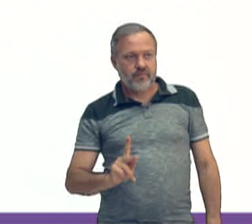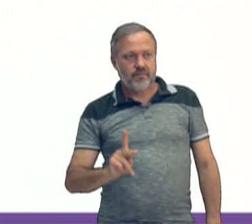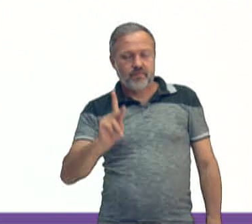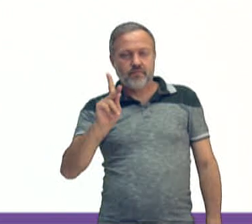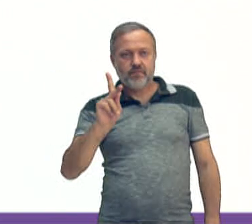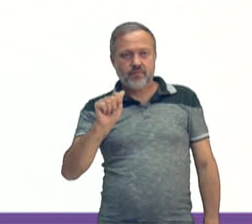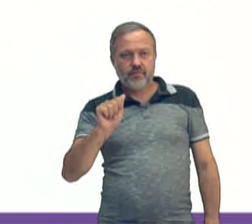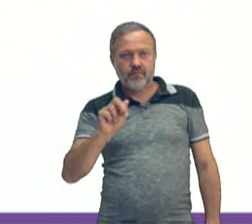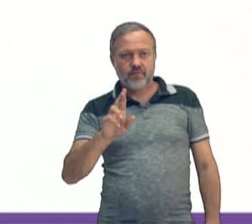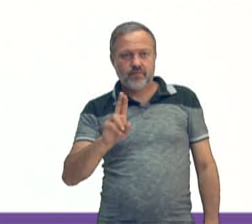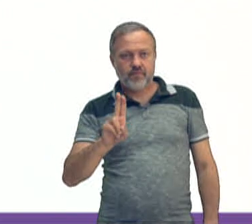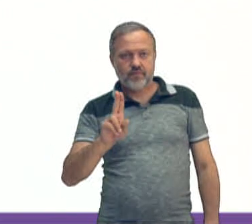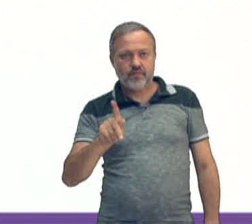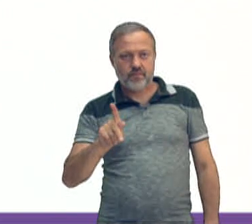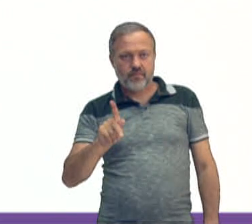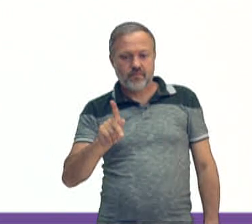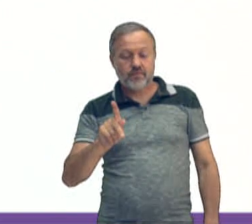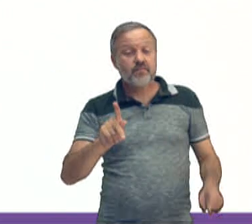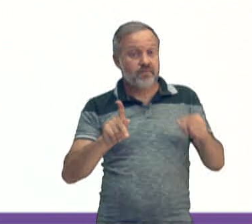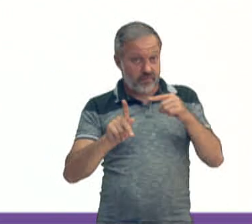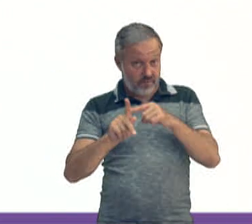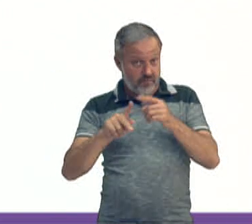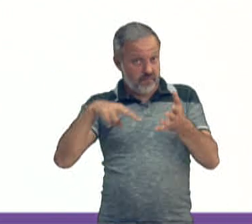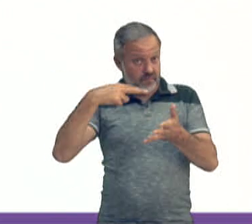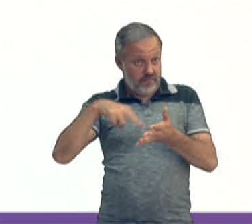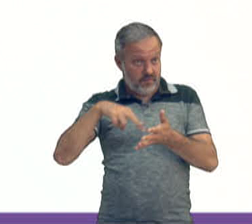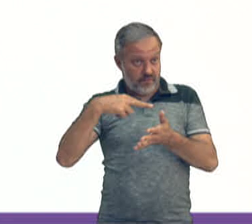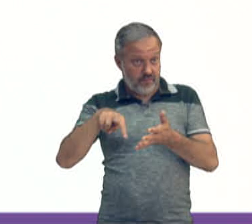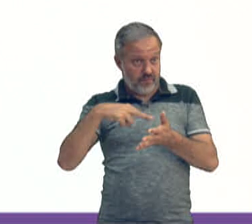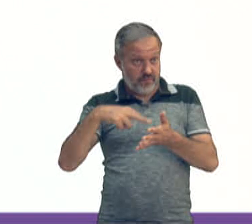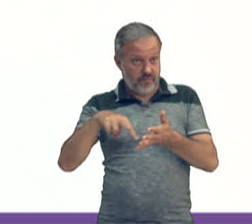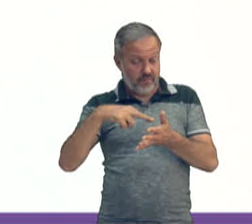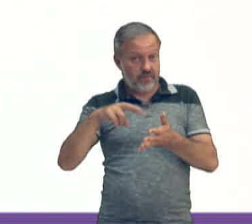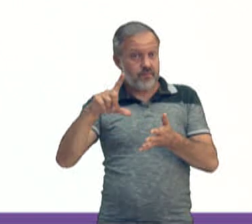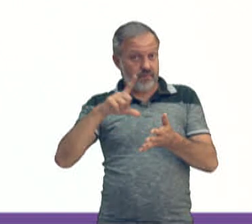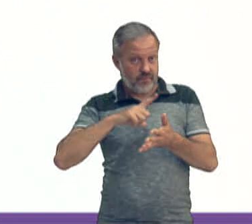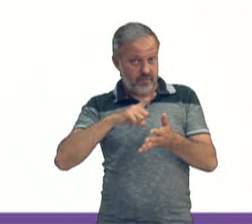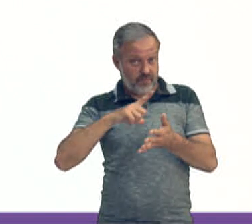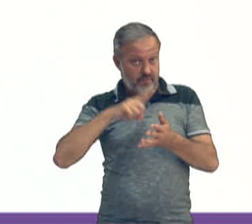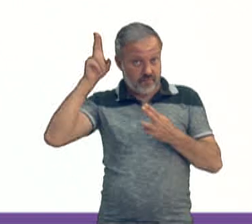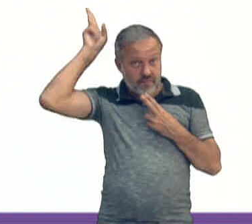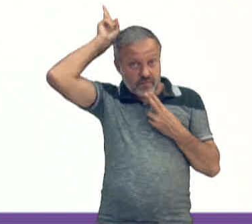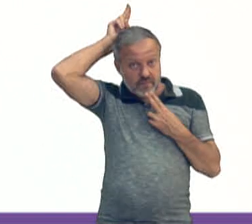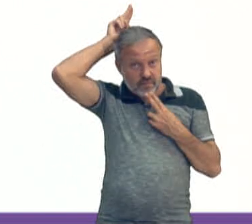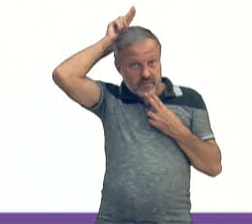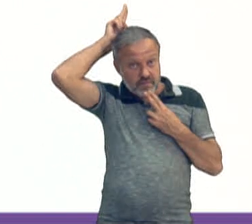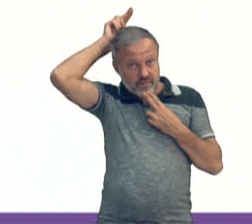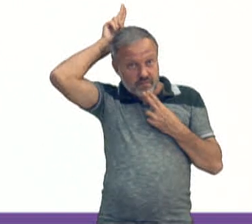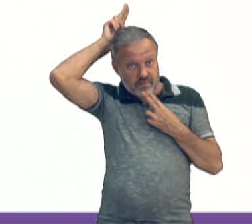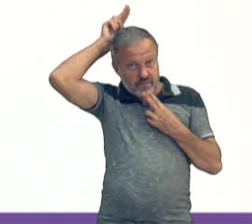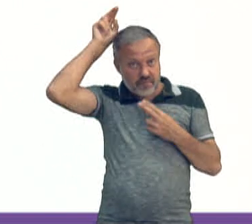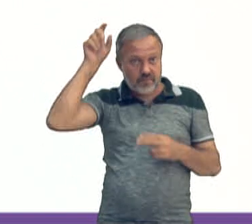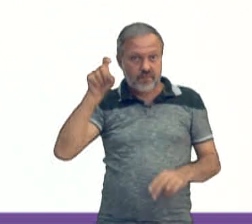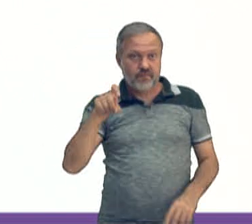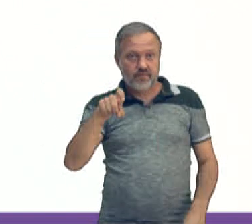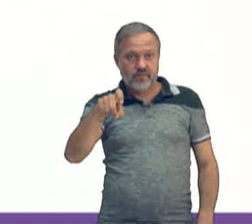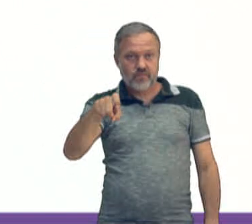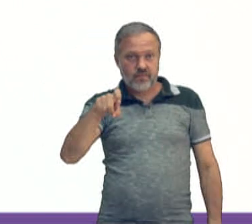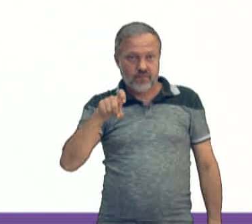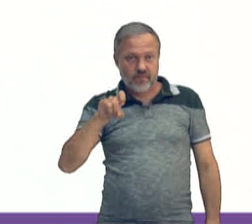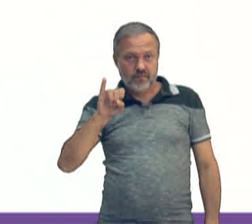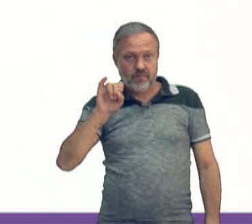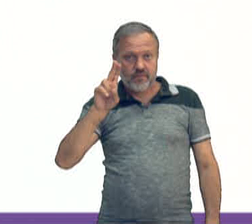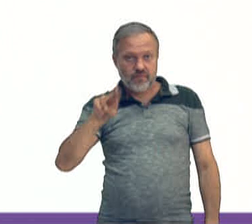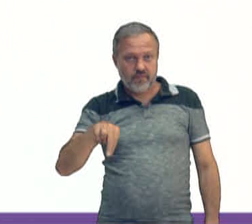o quarupi. Então, o quarupi é uma dança ritual celebrada pelos povos indígenas do Alto Xingu. Inclusive, ele é